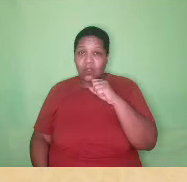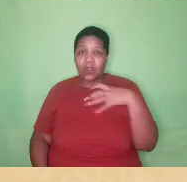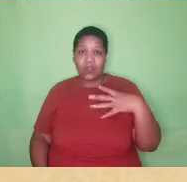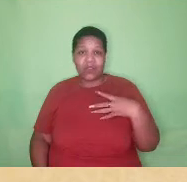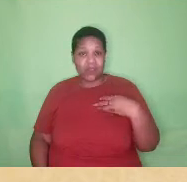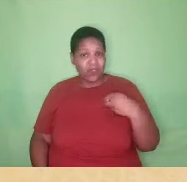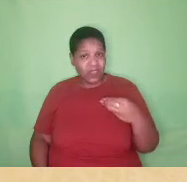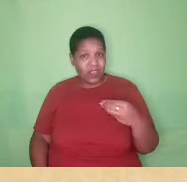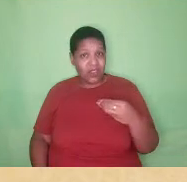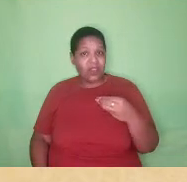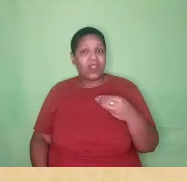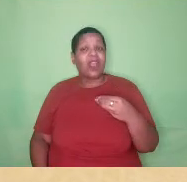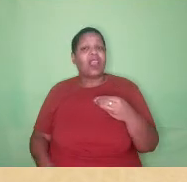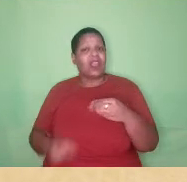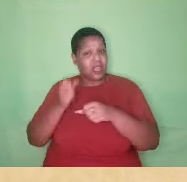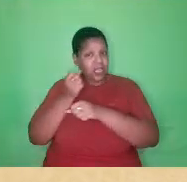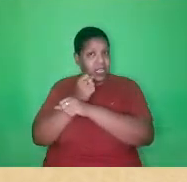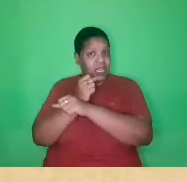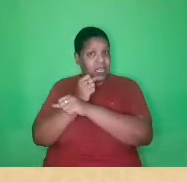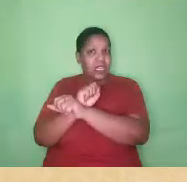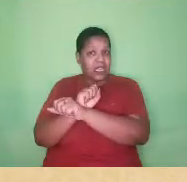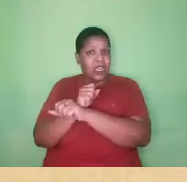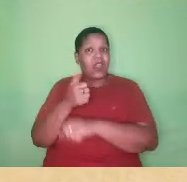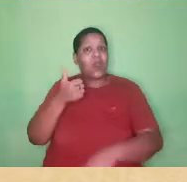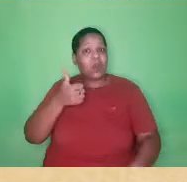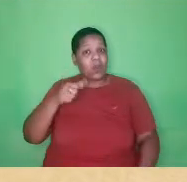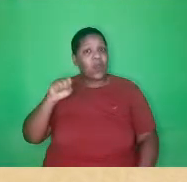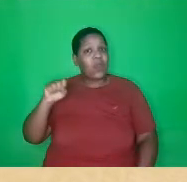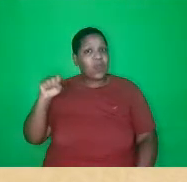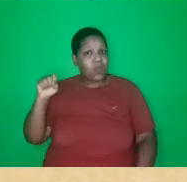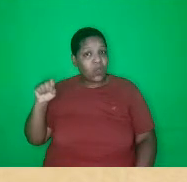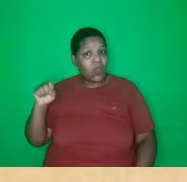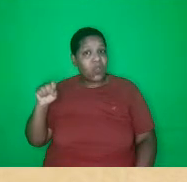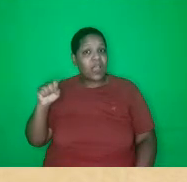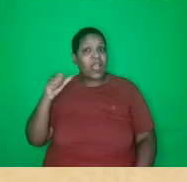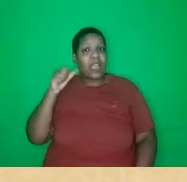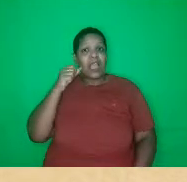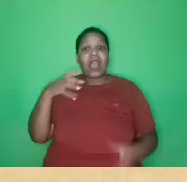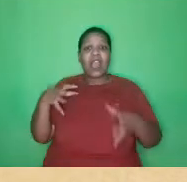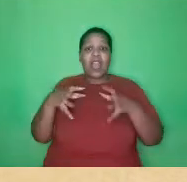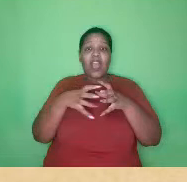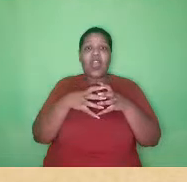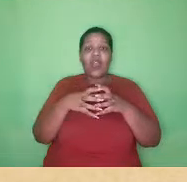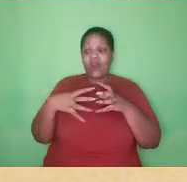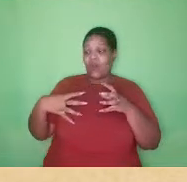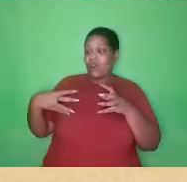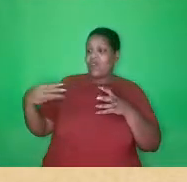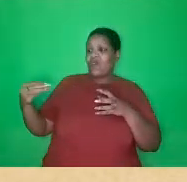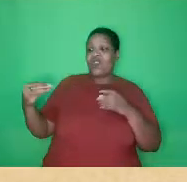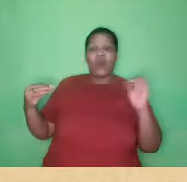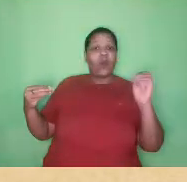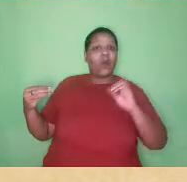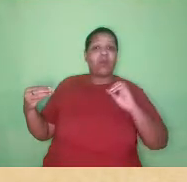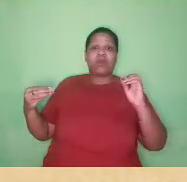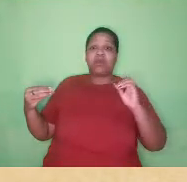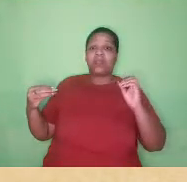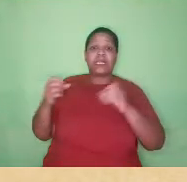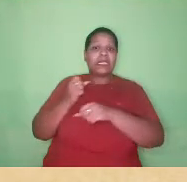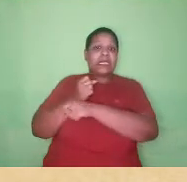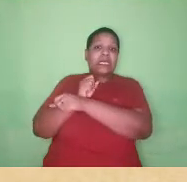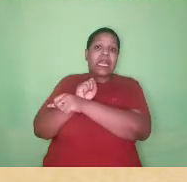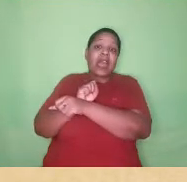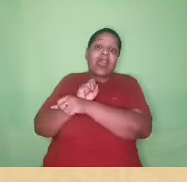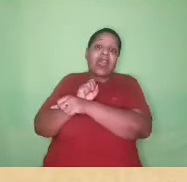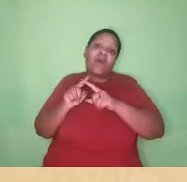e liberto pela lei de 1888 e convivendo com ela um filho que não era escravizado. Porém,